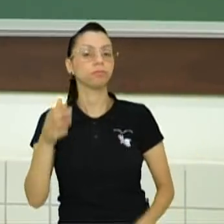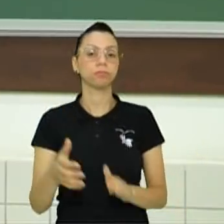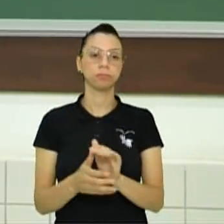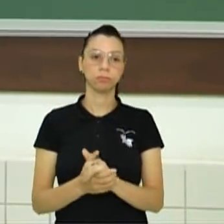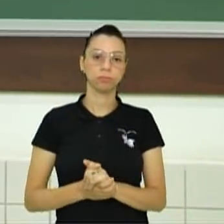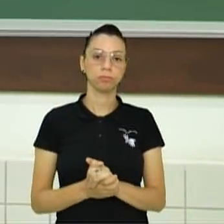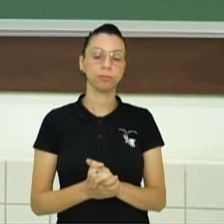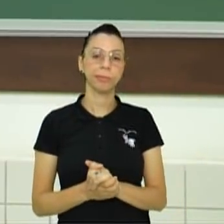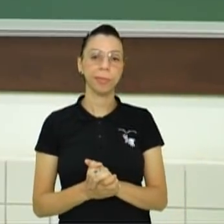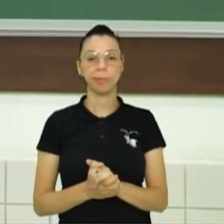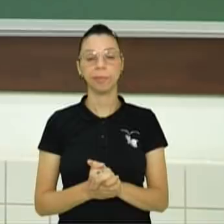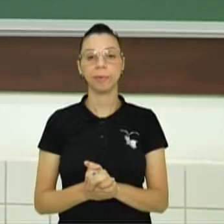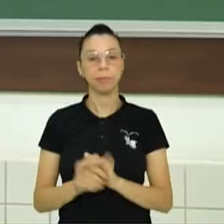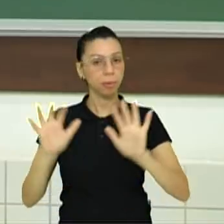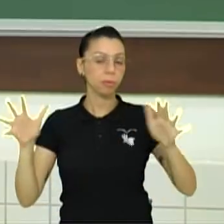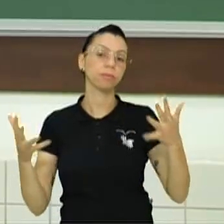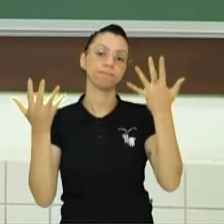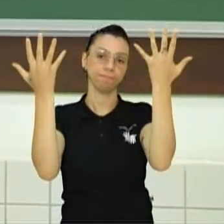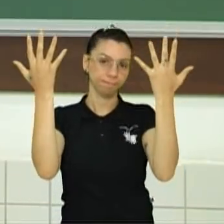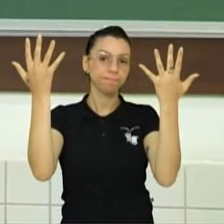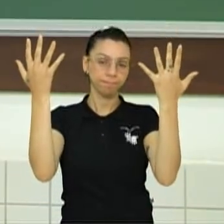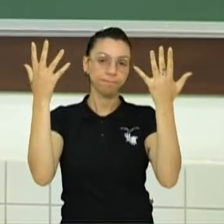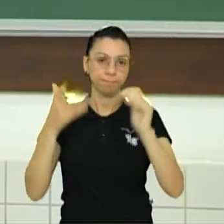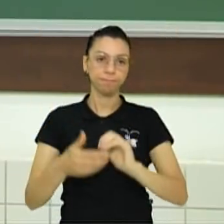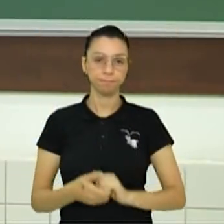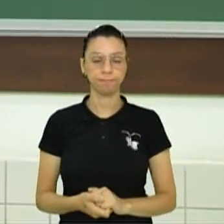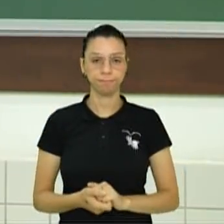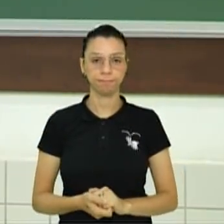para essas comemorações.